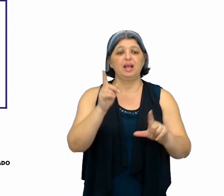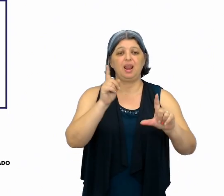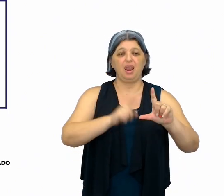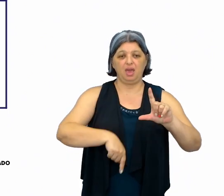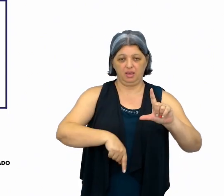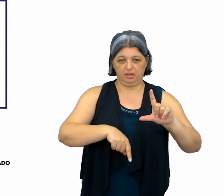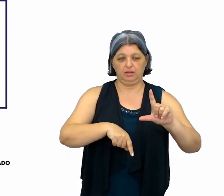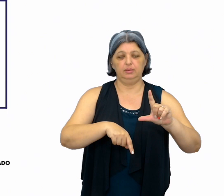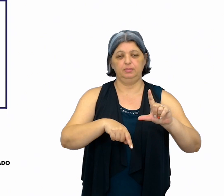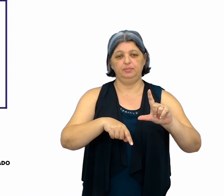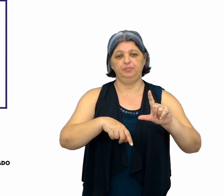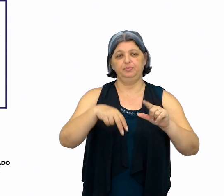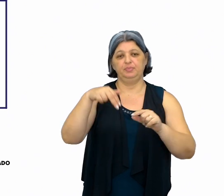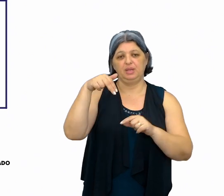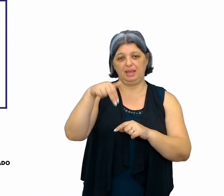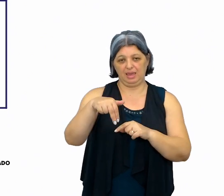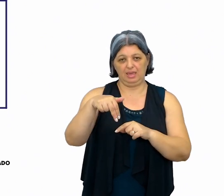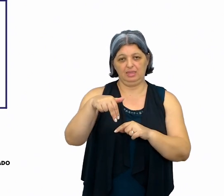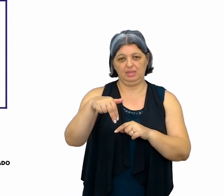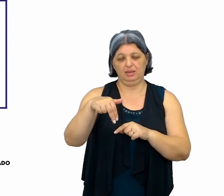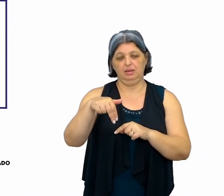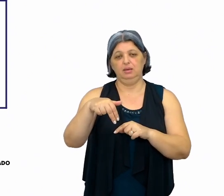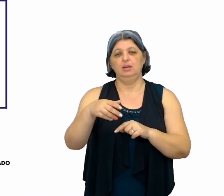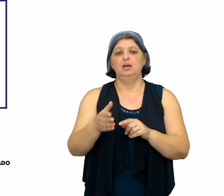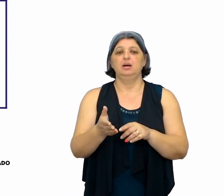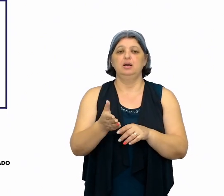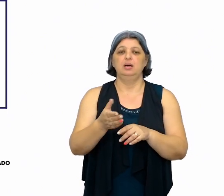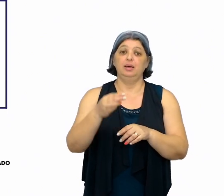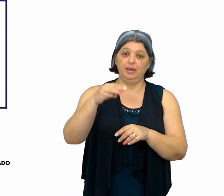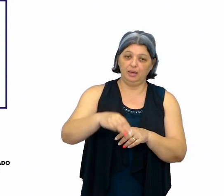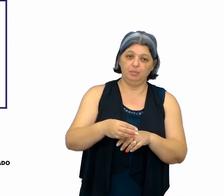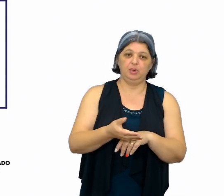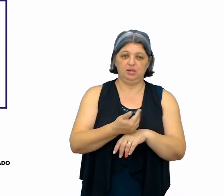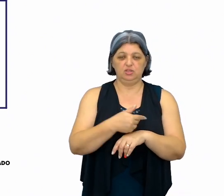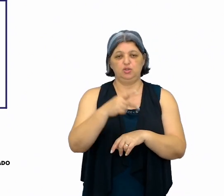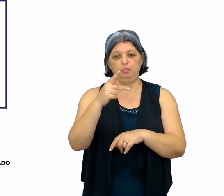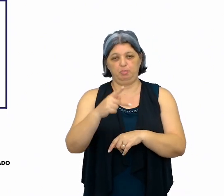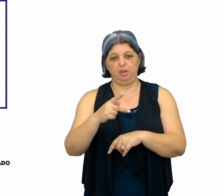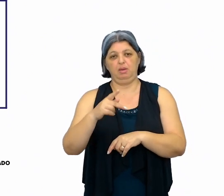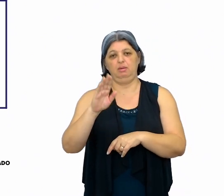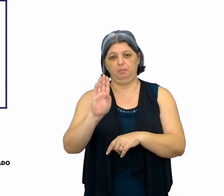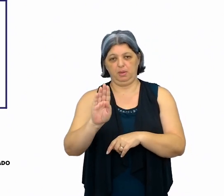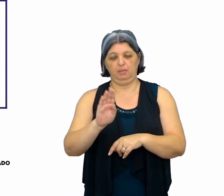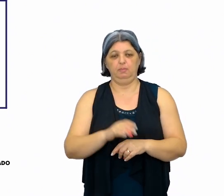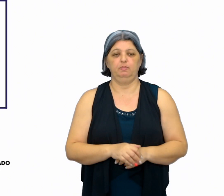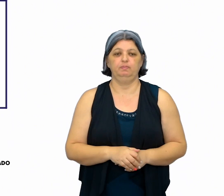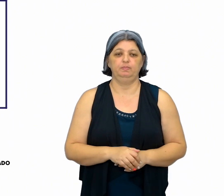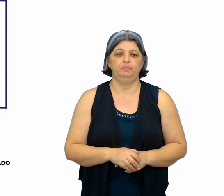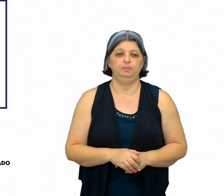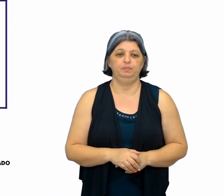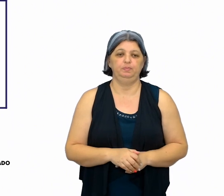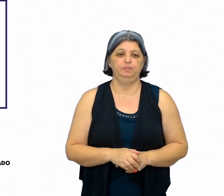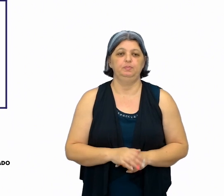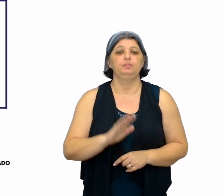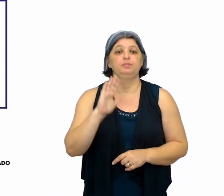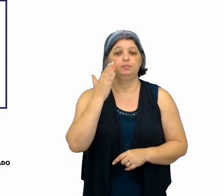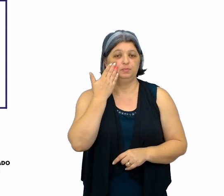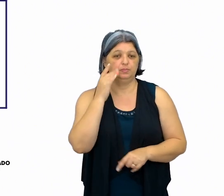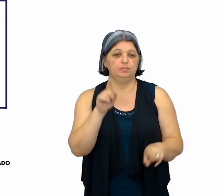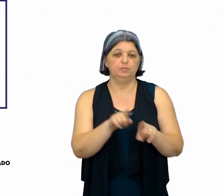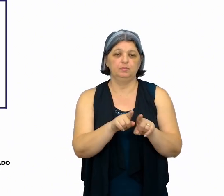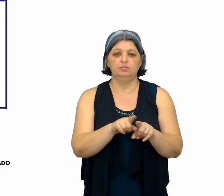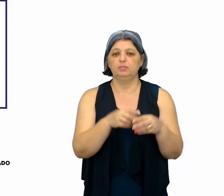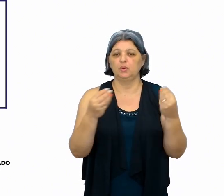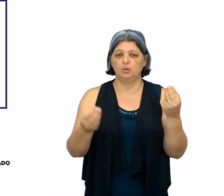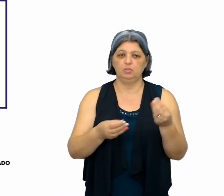do uso da letra M antes de P e B. E aí, tão importante quanto é entender como se